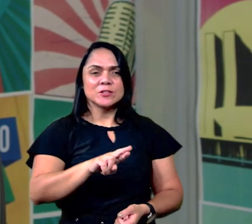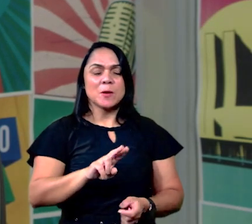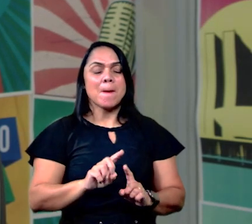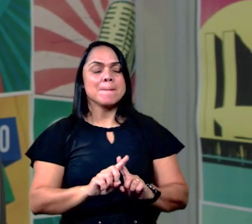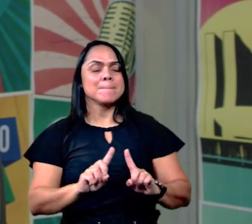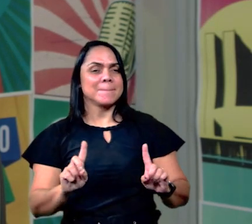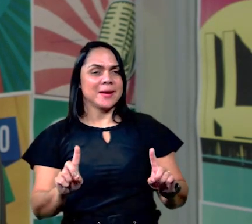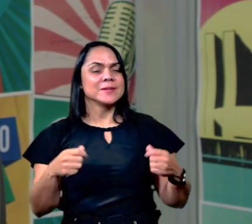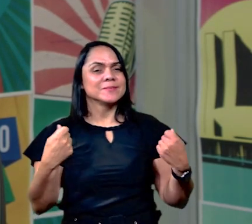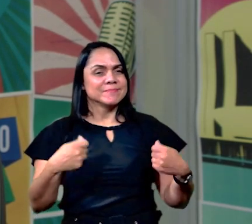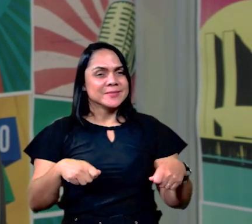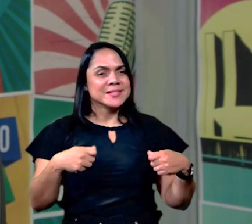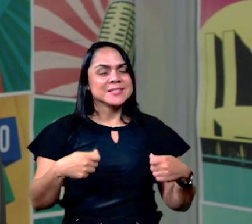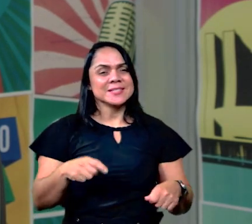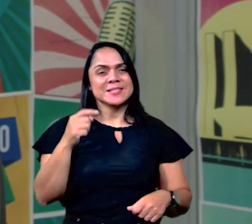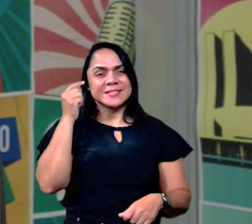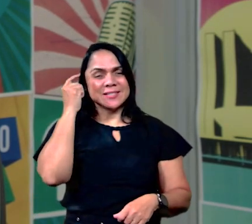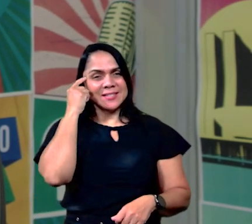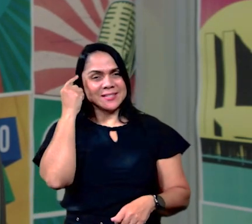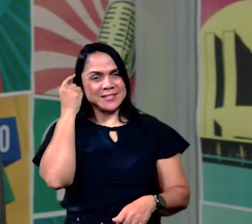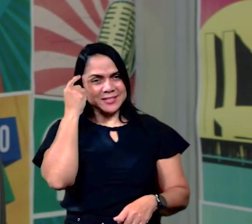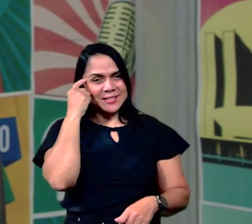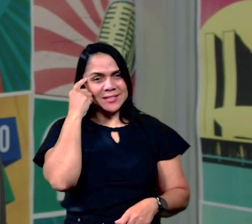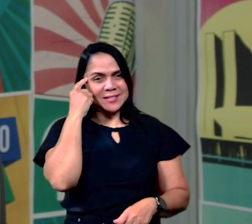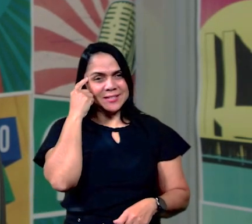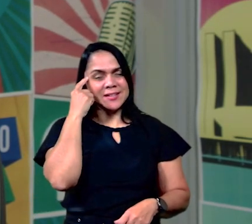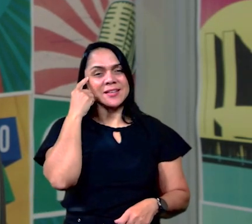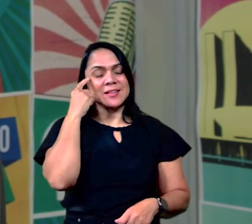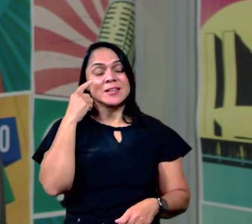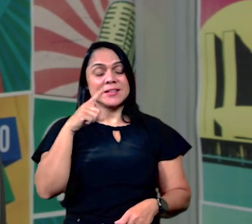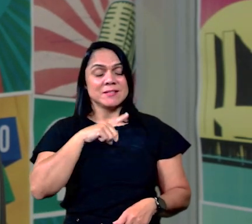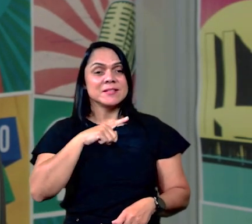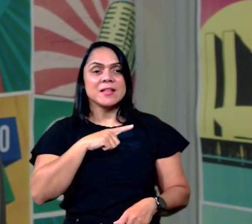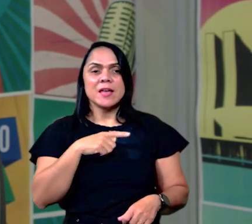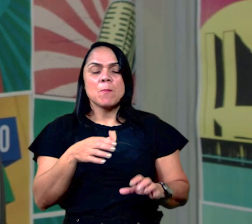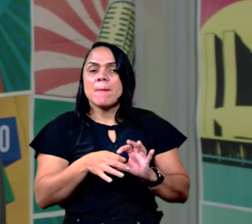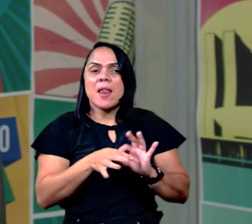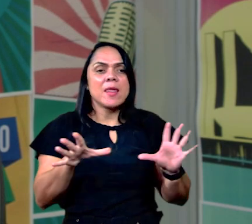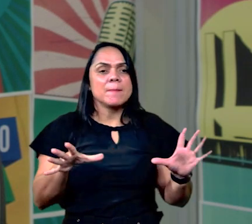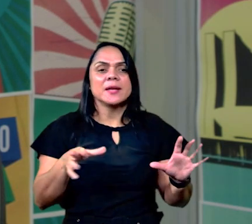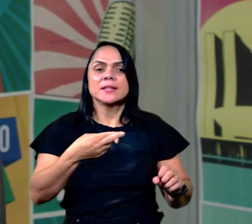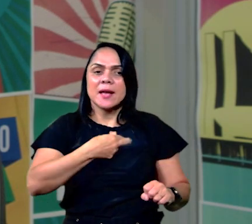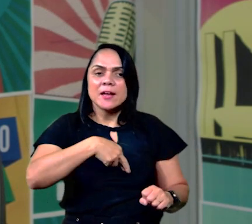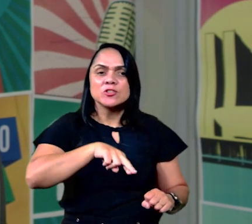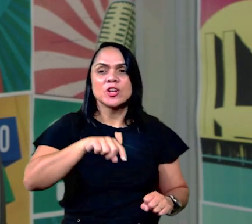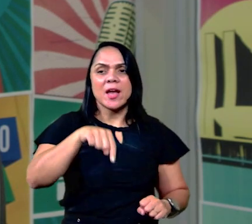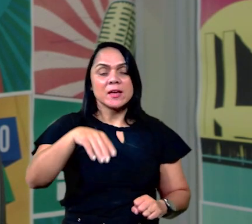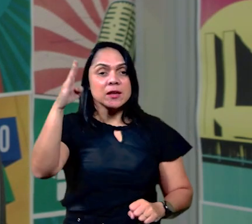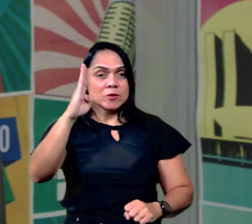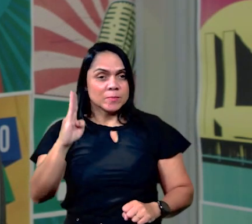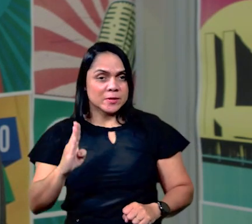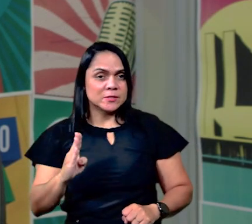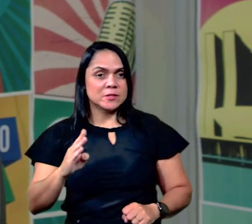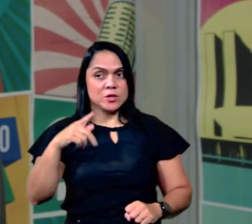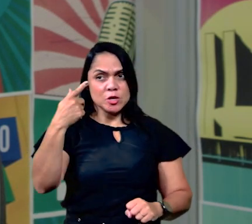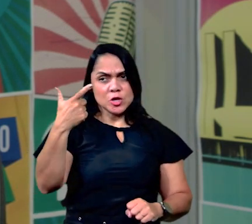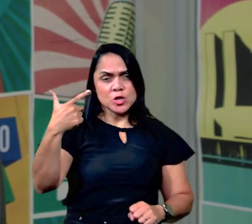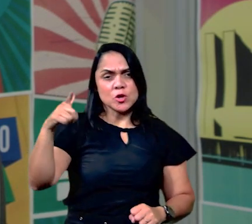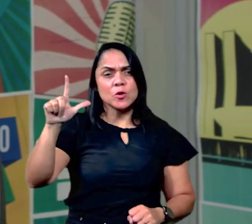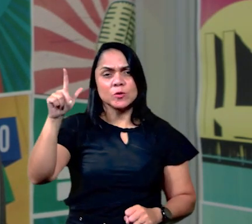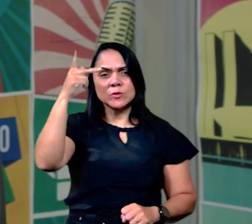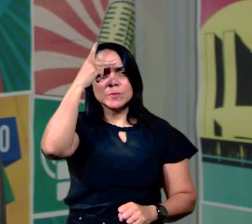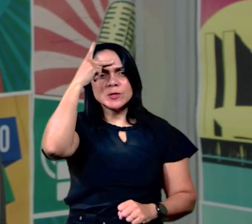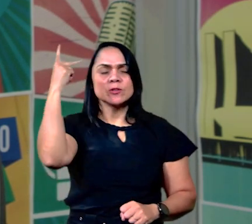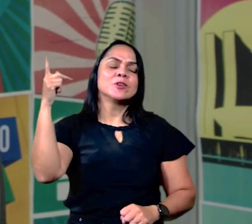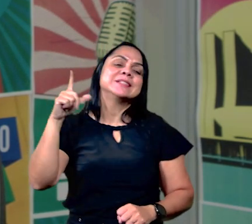ela entenda, né, que há uma prerrogativa de laicidade nesse país e que as outras pessoas também partem da